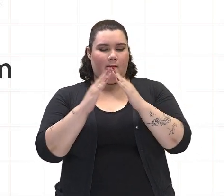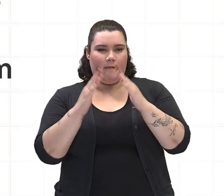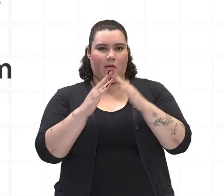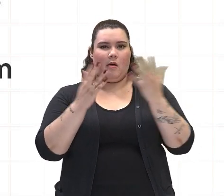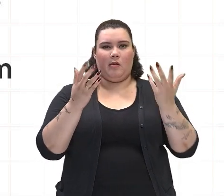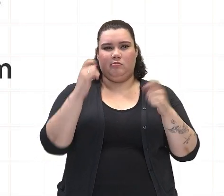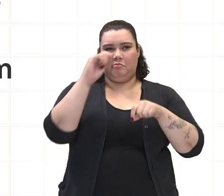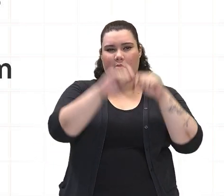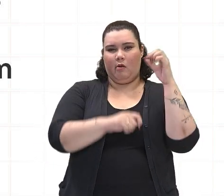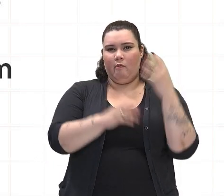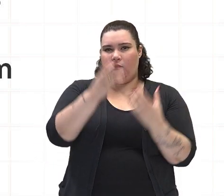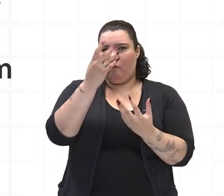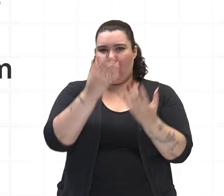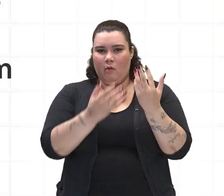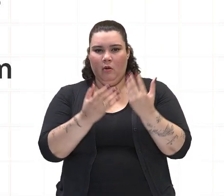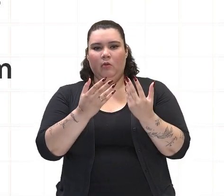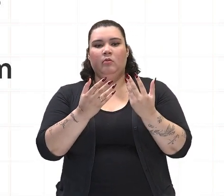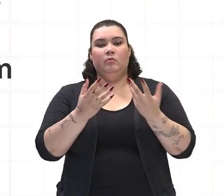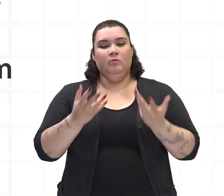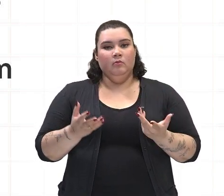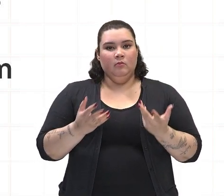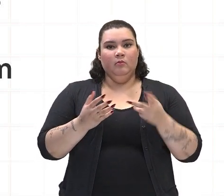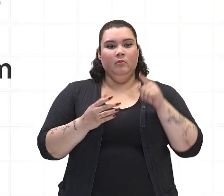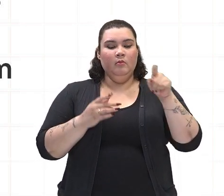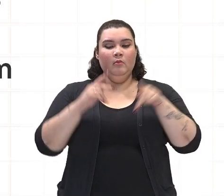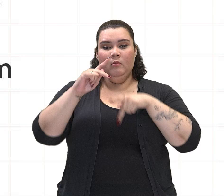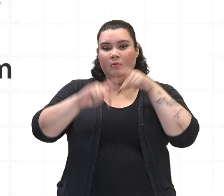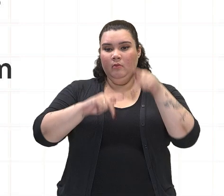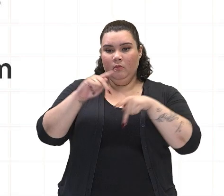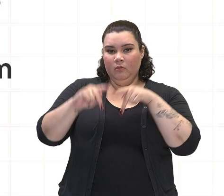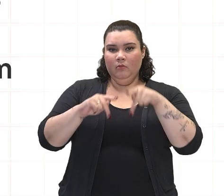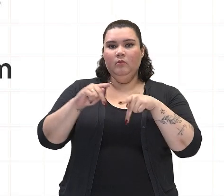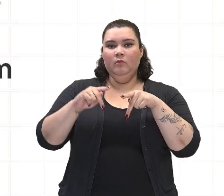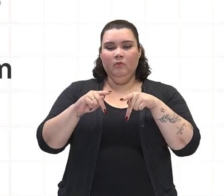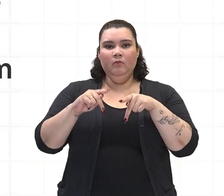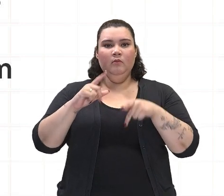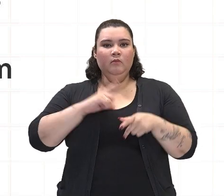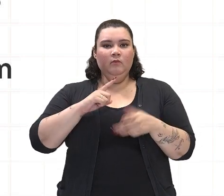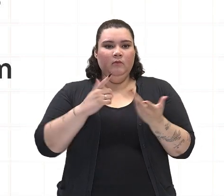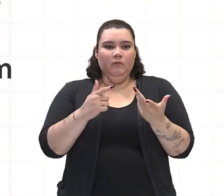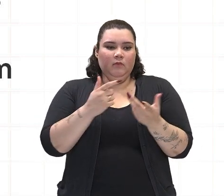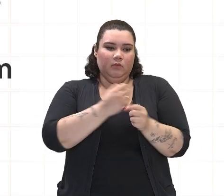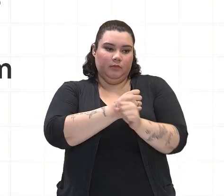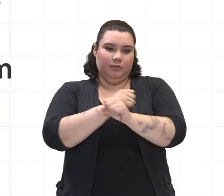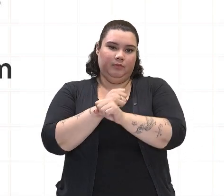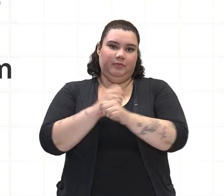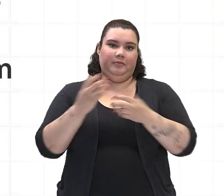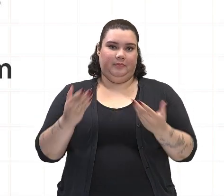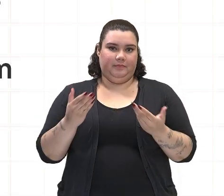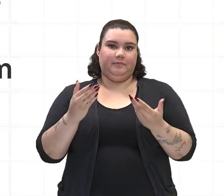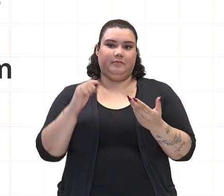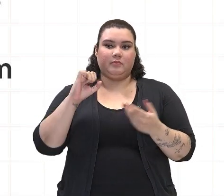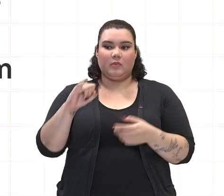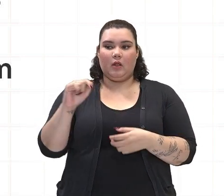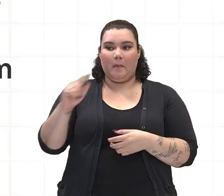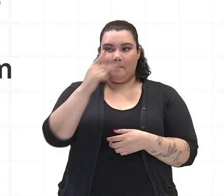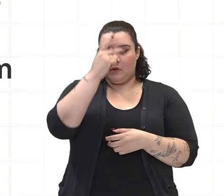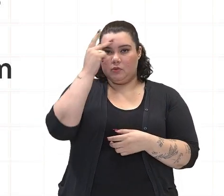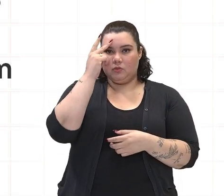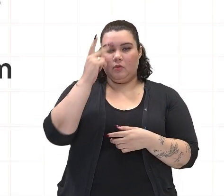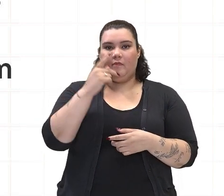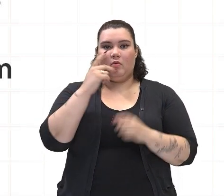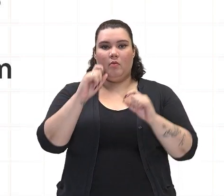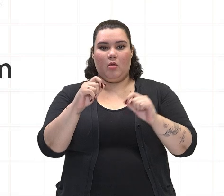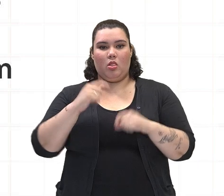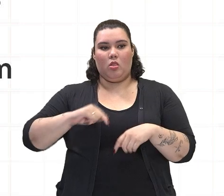por conta dos nobres, que eles pensaram assim, olha, nós não temos os meios de produção, as terras não são nossas. E se de repente esses nobres decidirem que a gente não pode mais